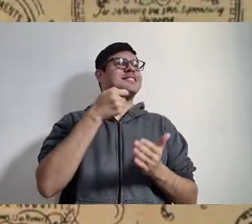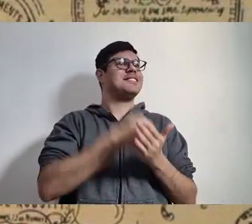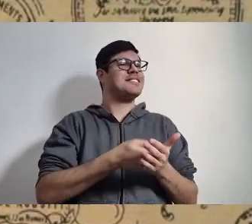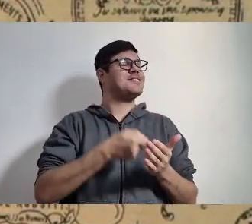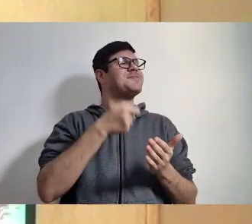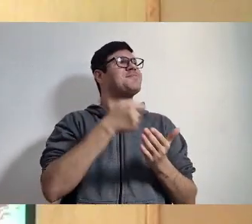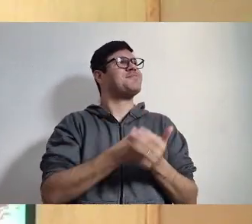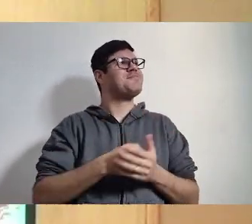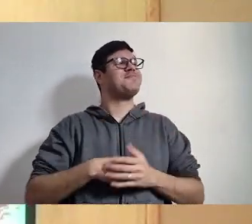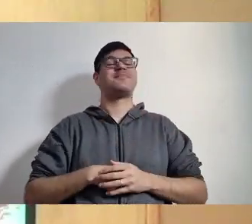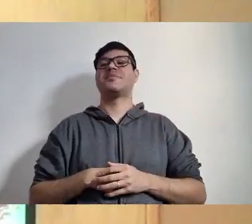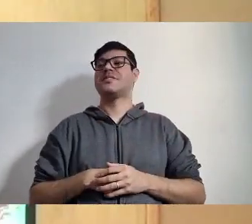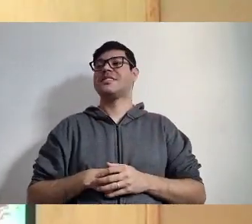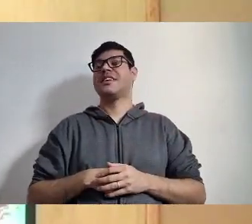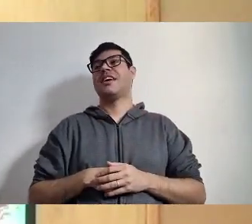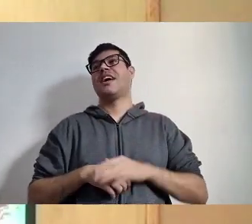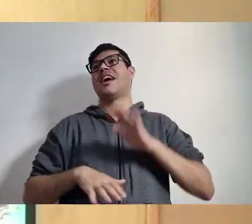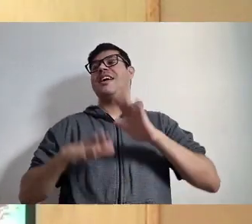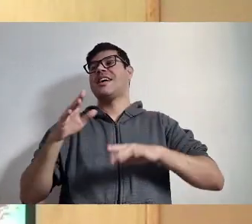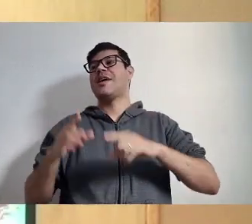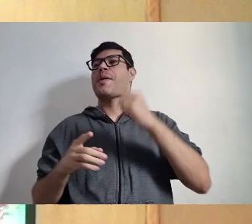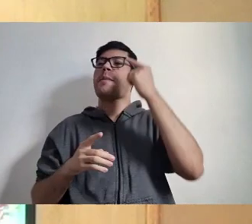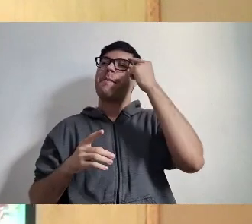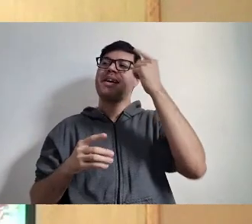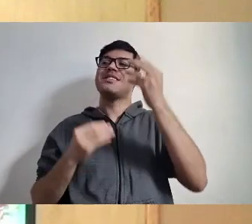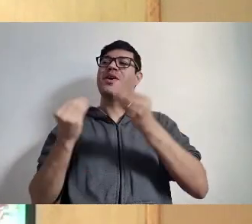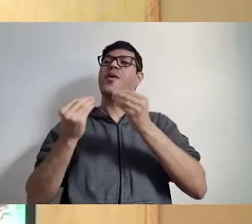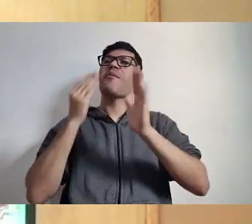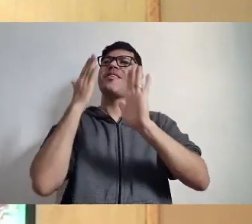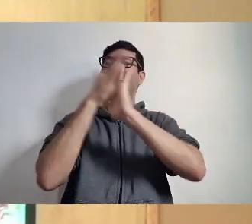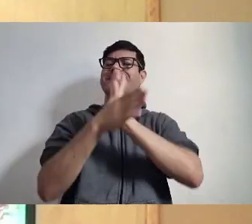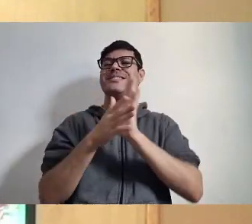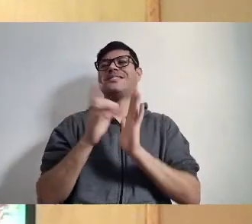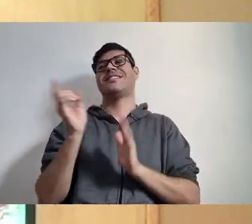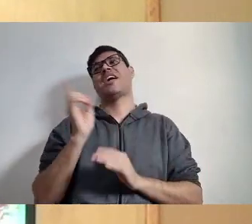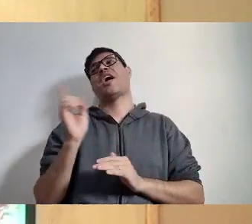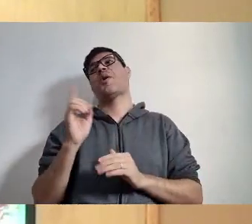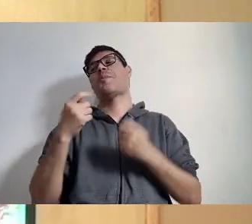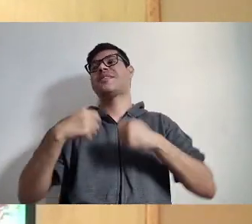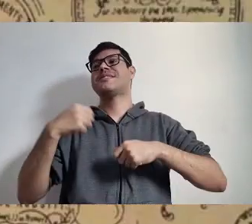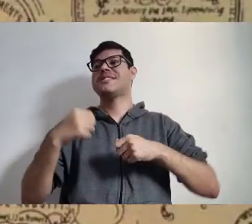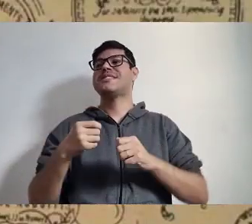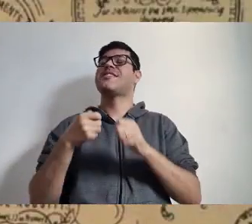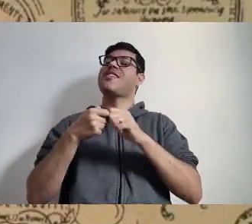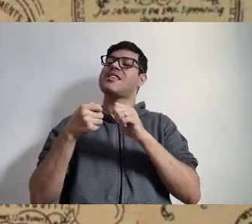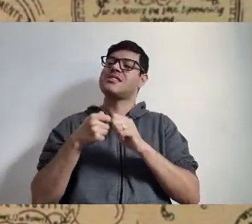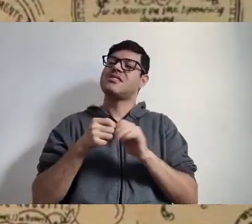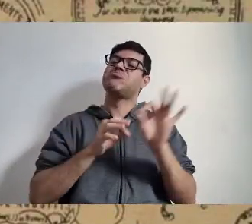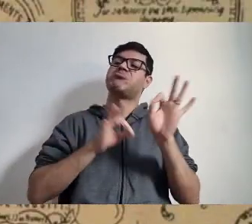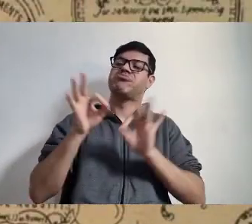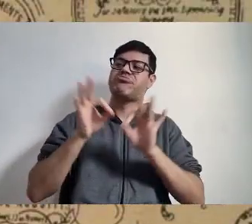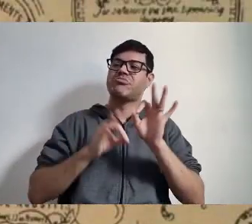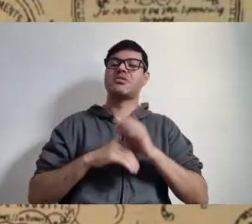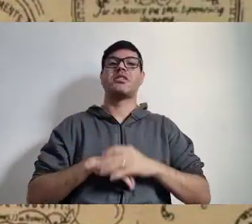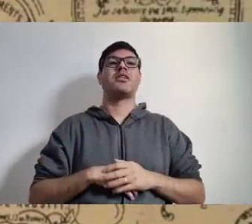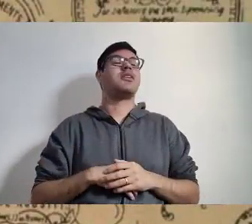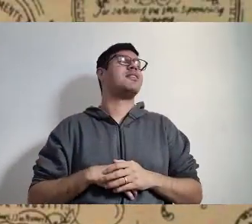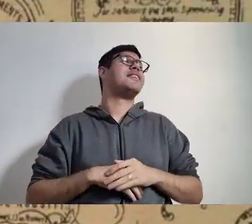vou largar disso aqui, vou sair, e quem que vai fazer então? Exatamente. Tem que ter alguém que faça. Exatamente, né? Mas às vezes você olha assim para sua